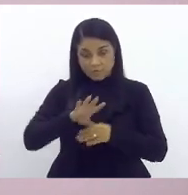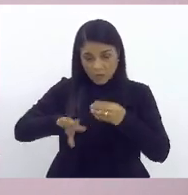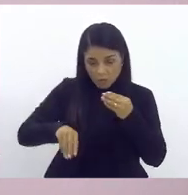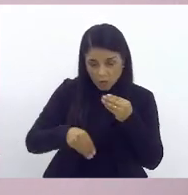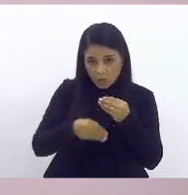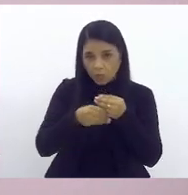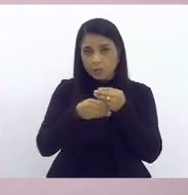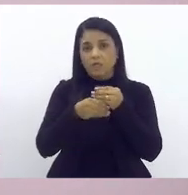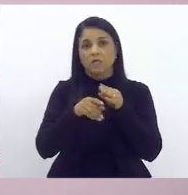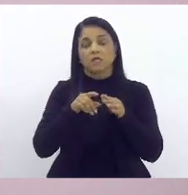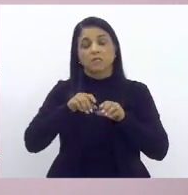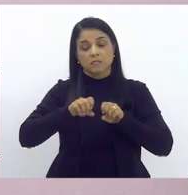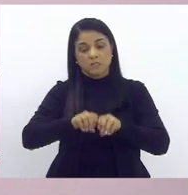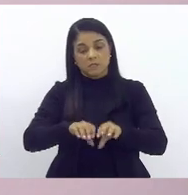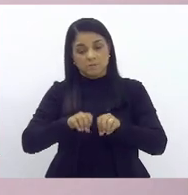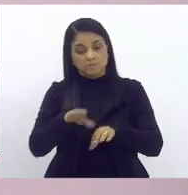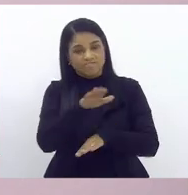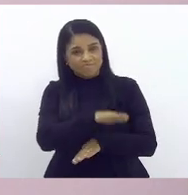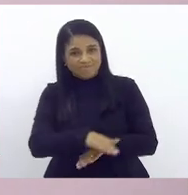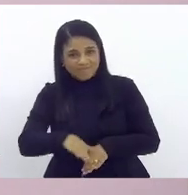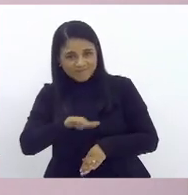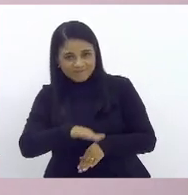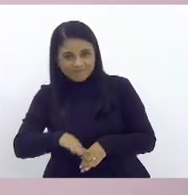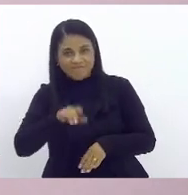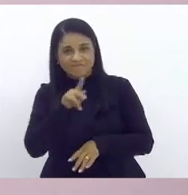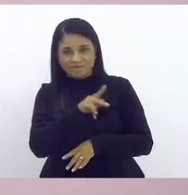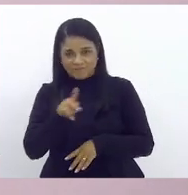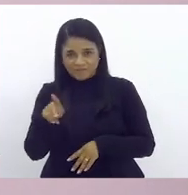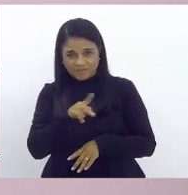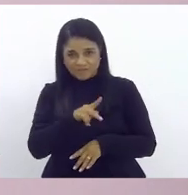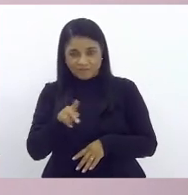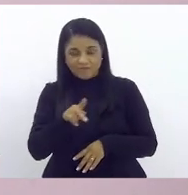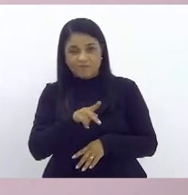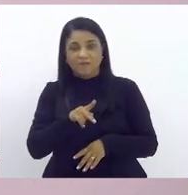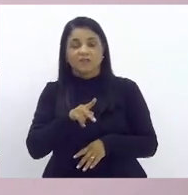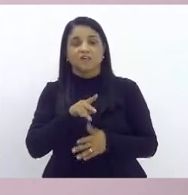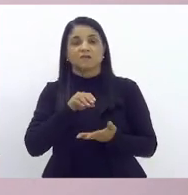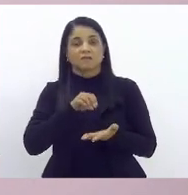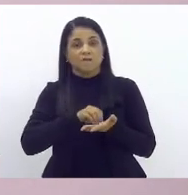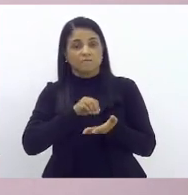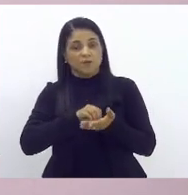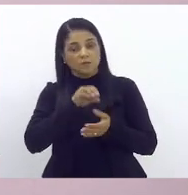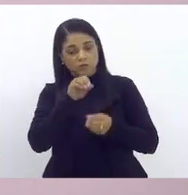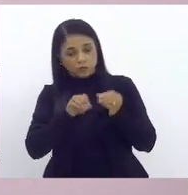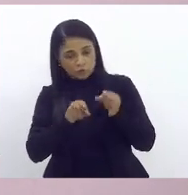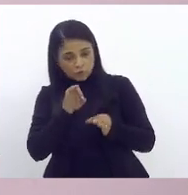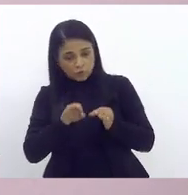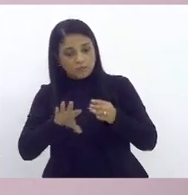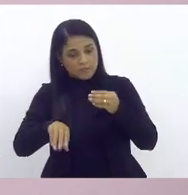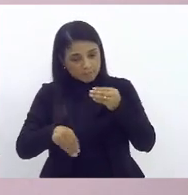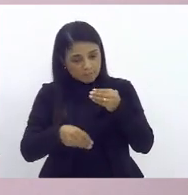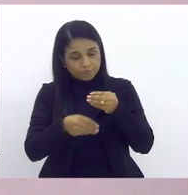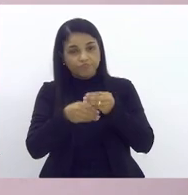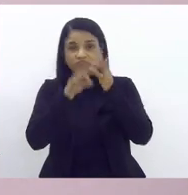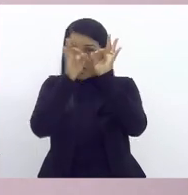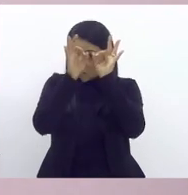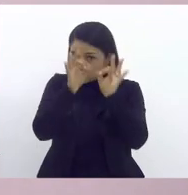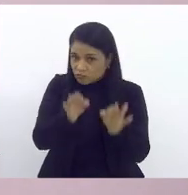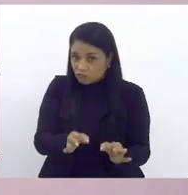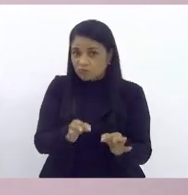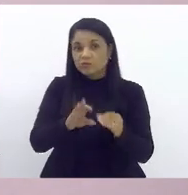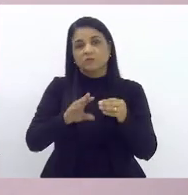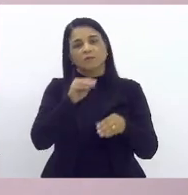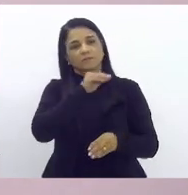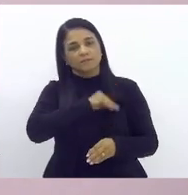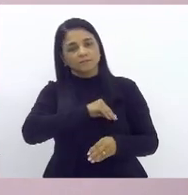as educadoras infantis, enquanto não se faça justiça do enquadramento, elas fazem sim jus ao